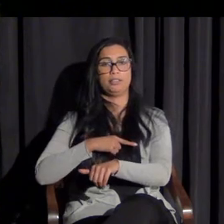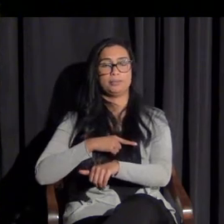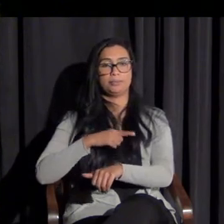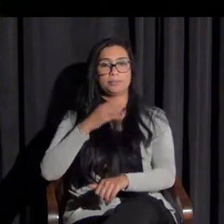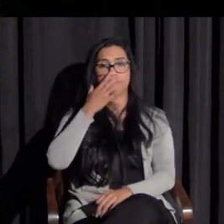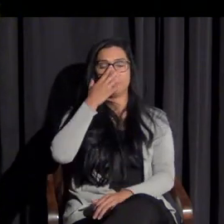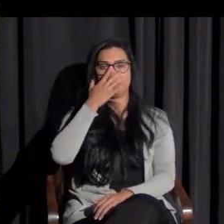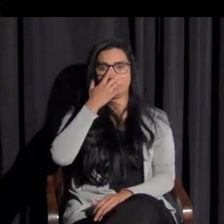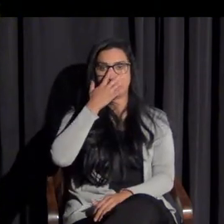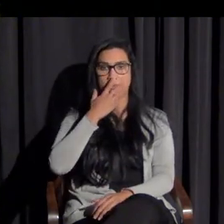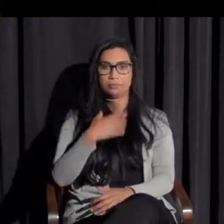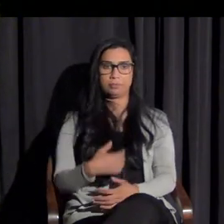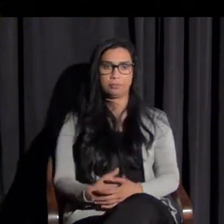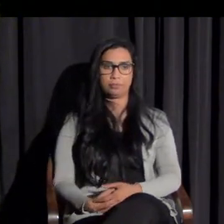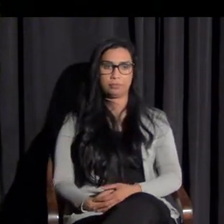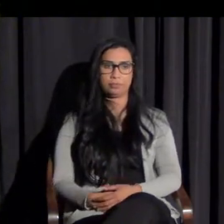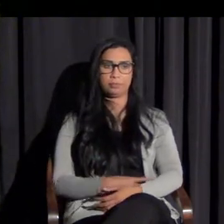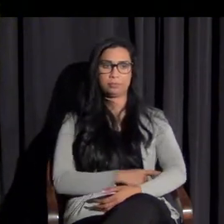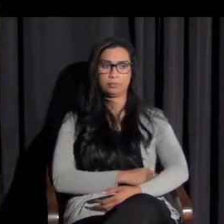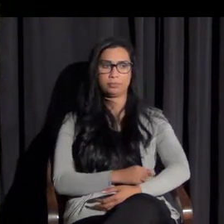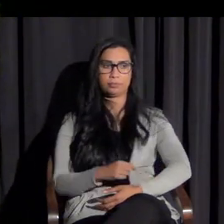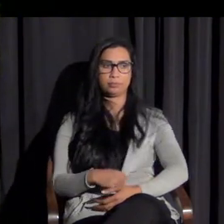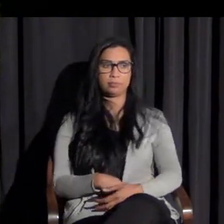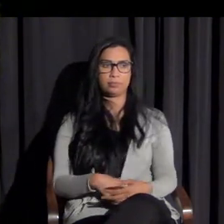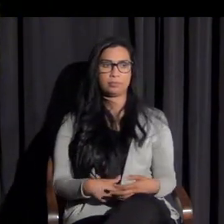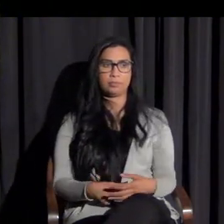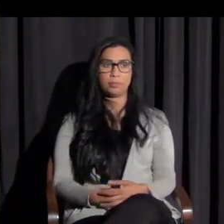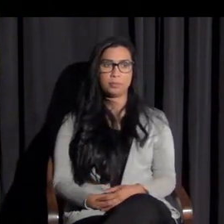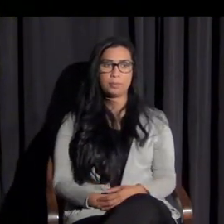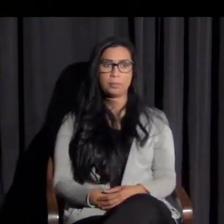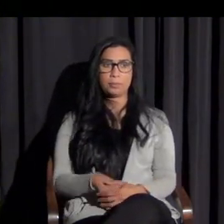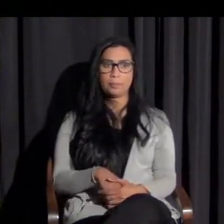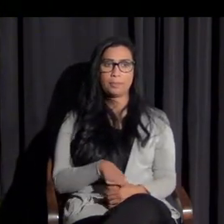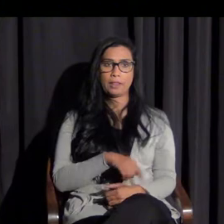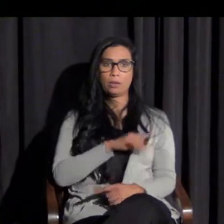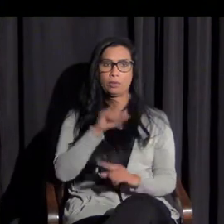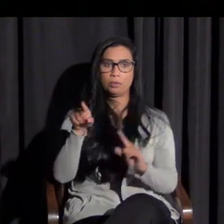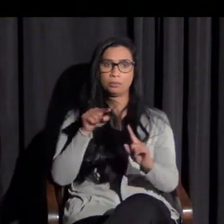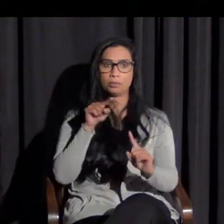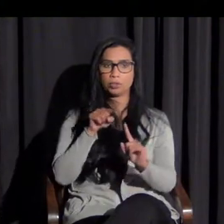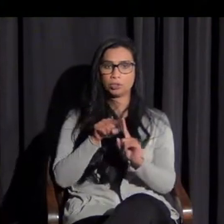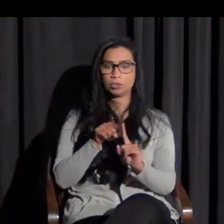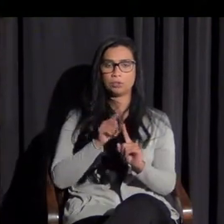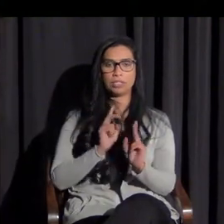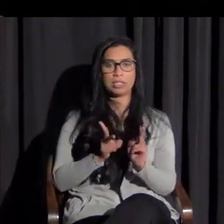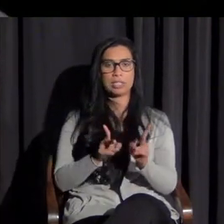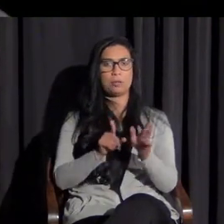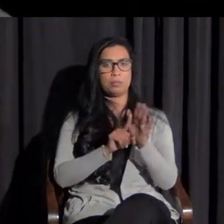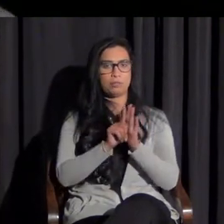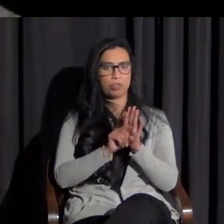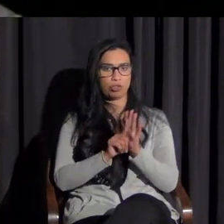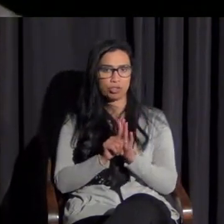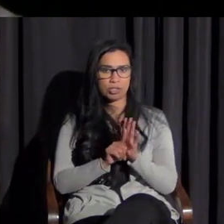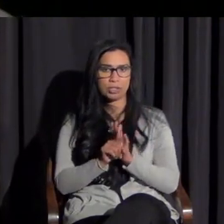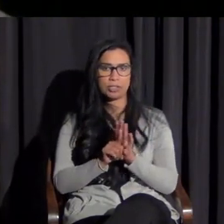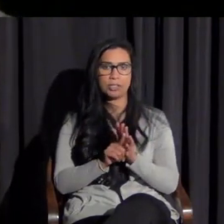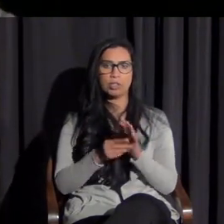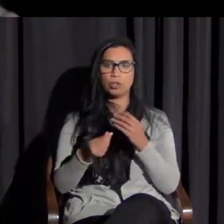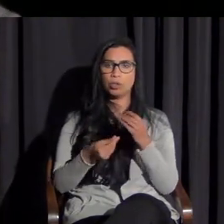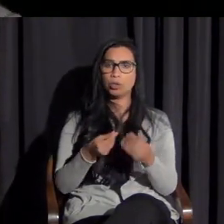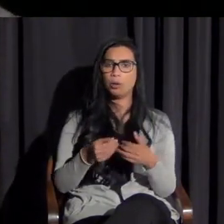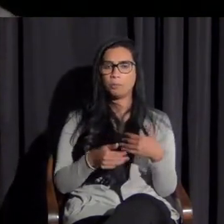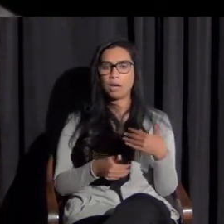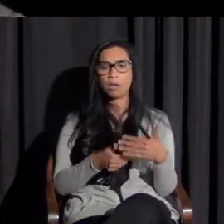muito demarcado. Então, bom, então os objetivos, né, foi investigar os modos pelos quais vão sendo construídas